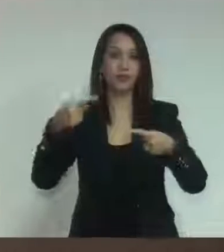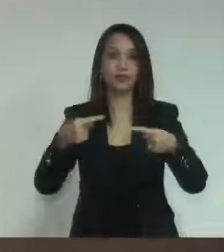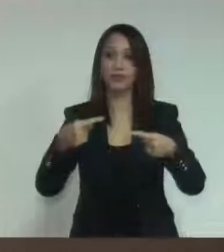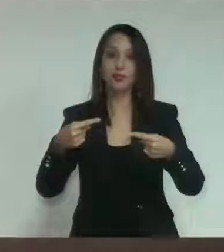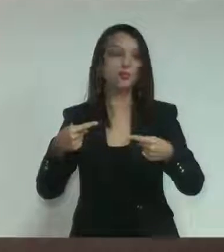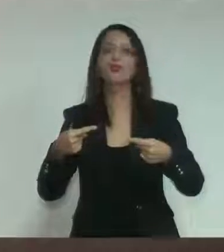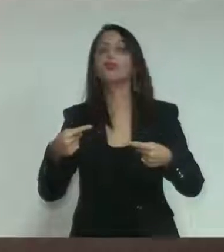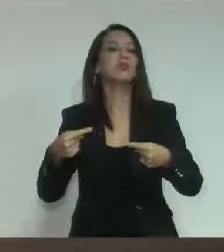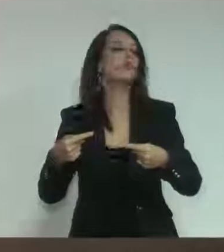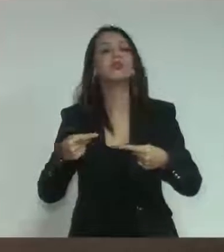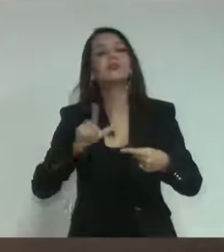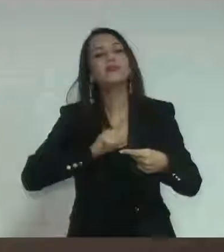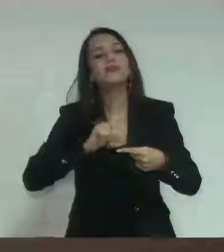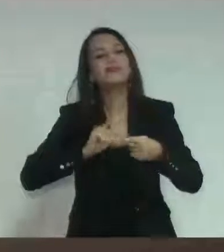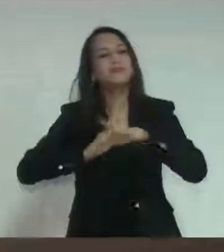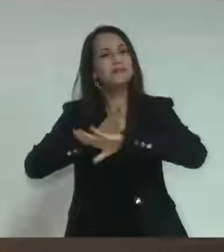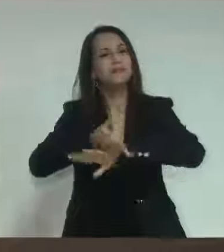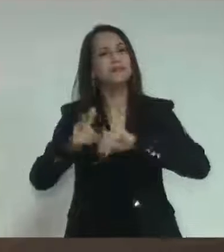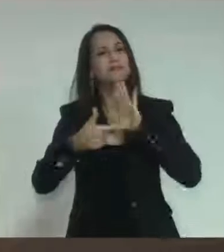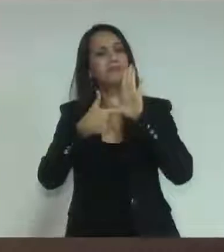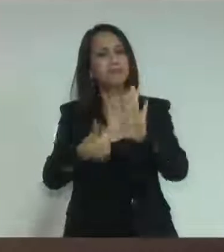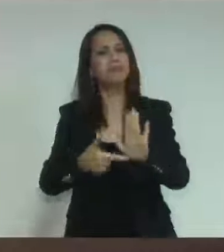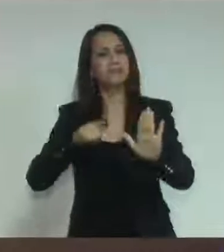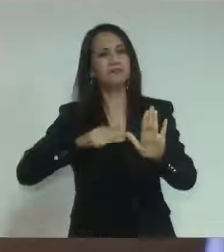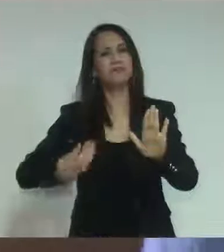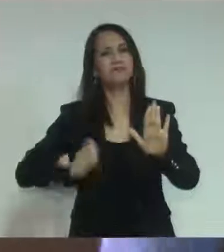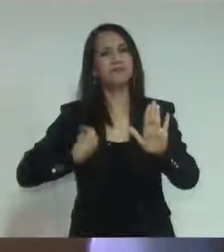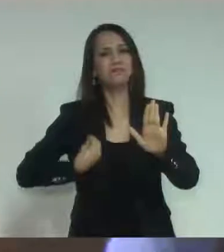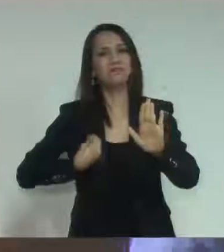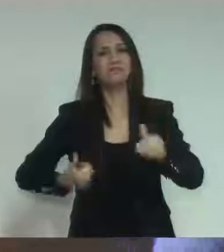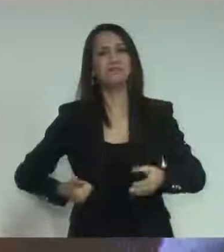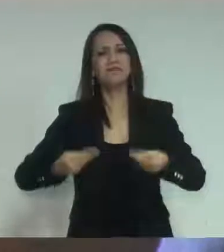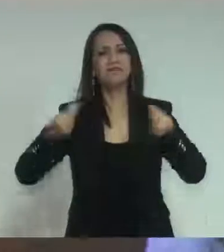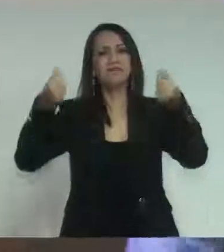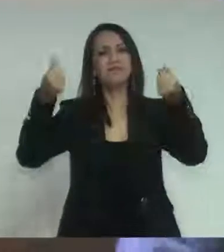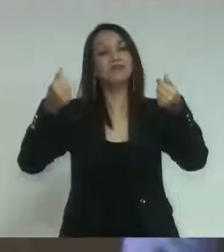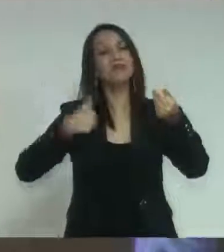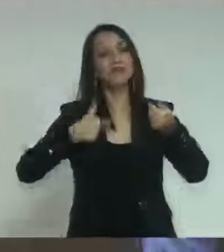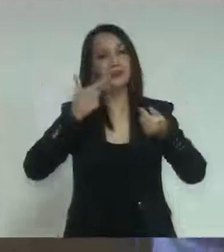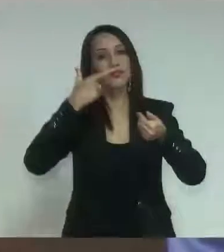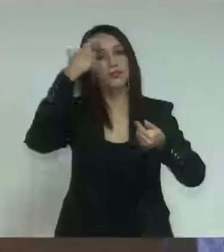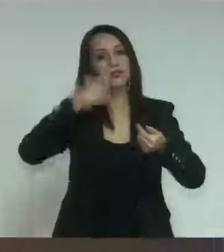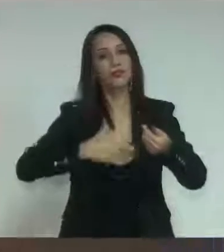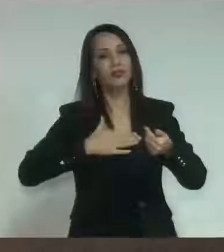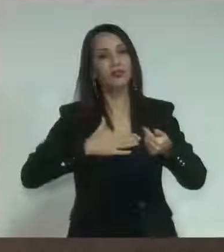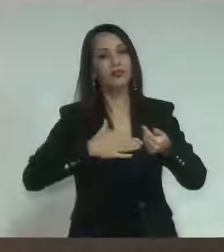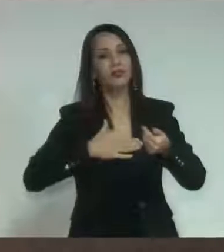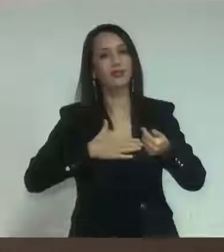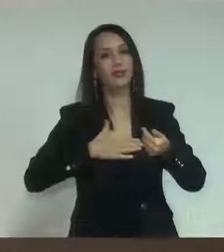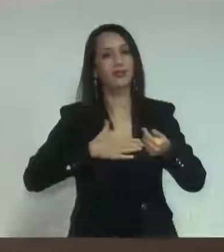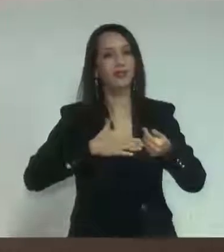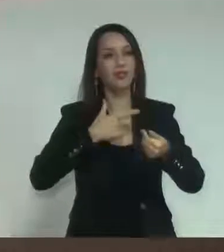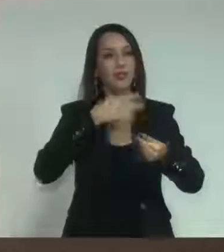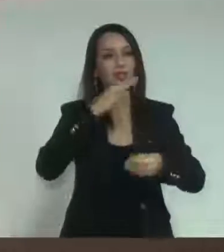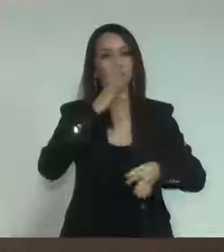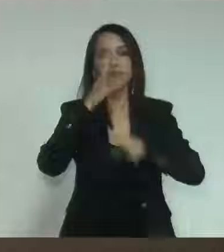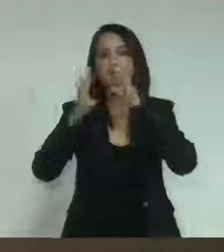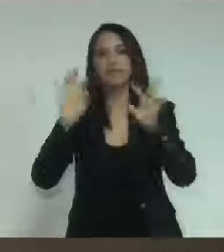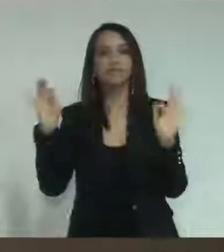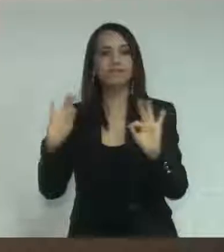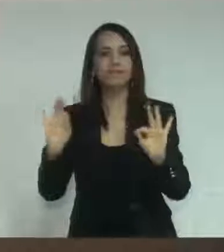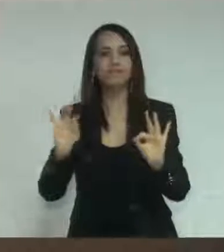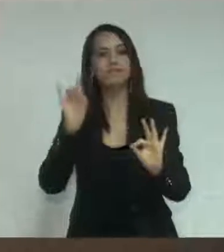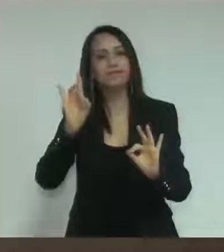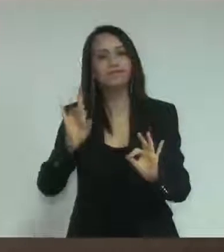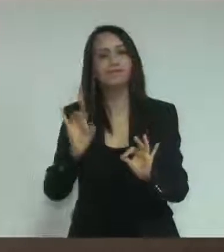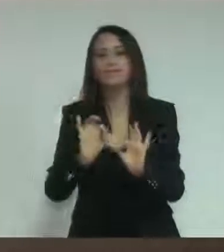de que nós temos uma participação com qualidade, não é? Eu estou falando da minha participação, não estou fazendo um pré-julgamento, mas uma reflexão clara da